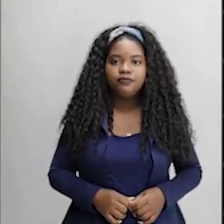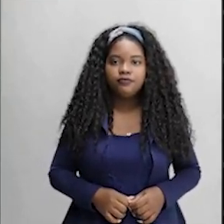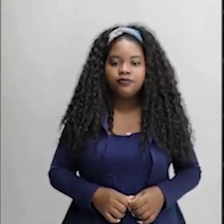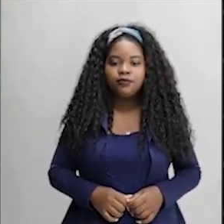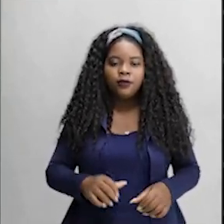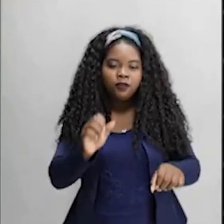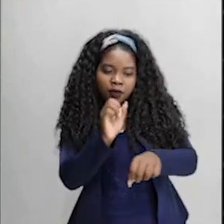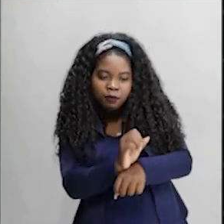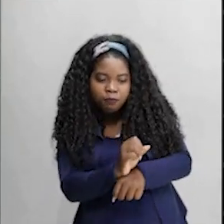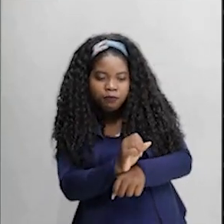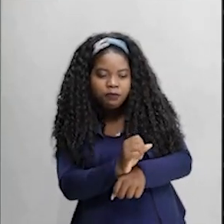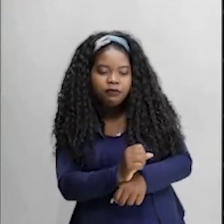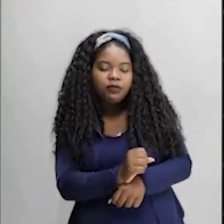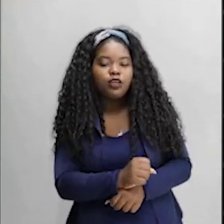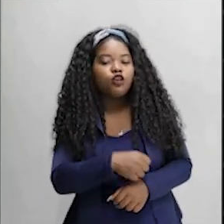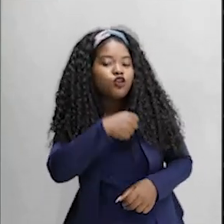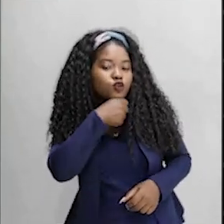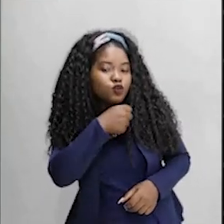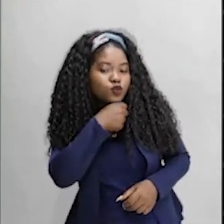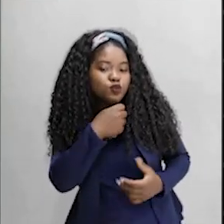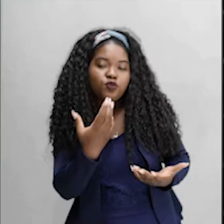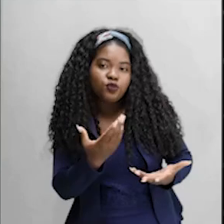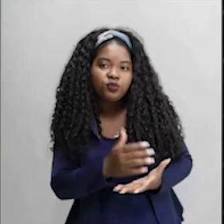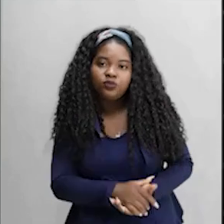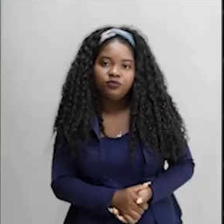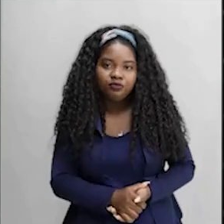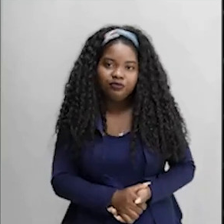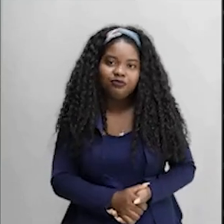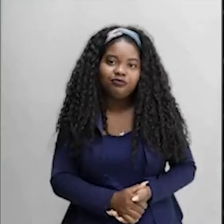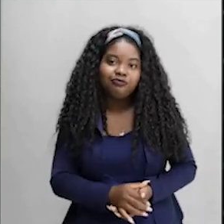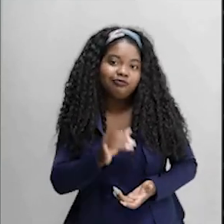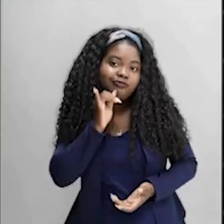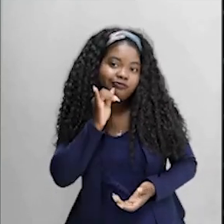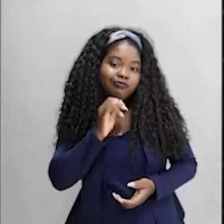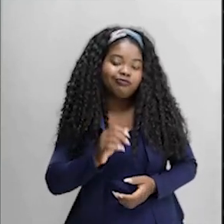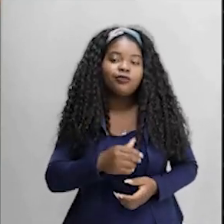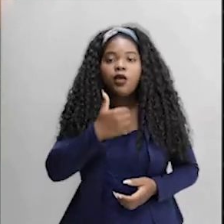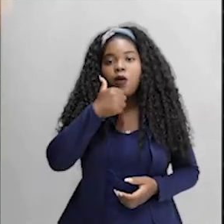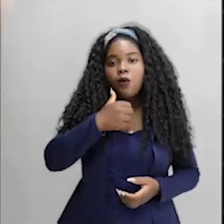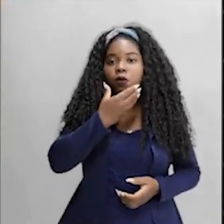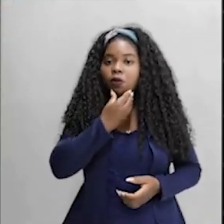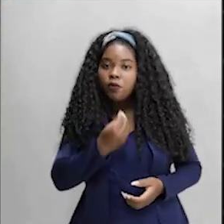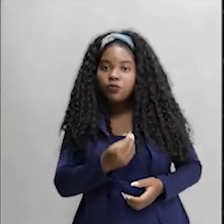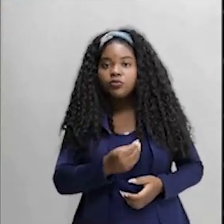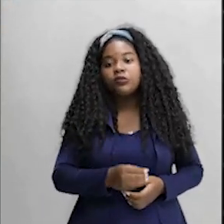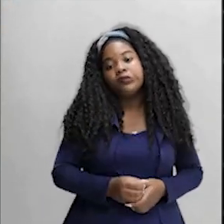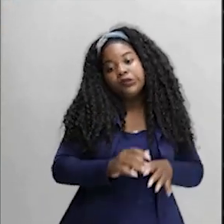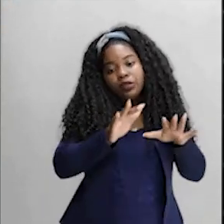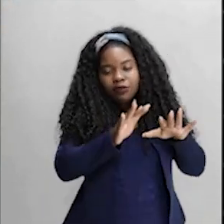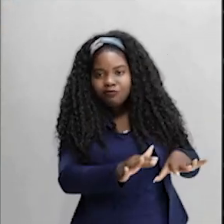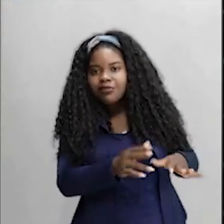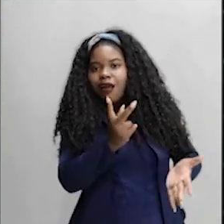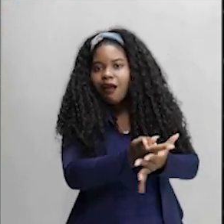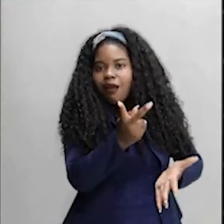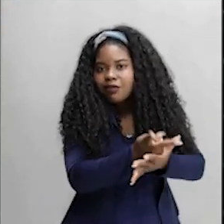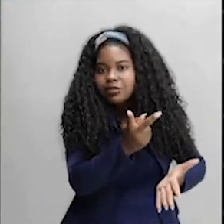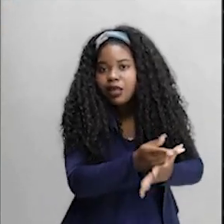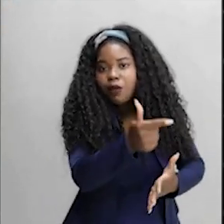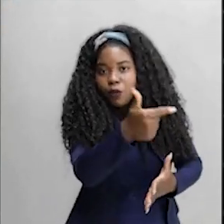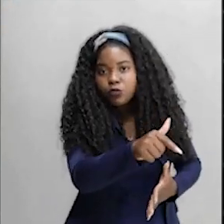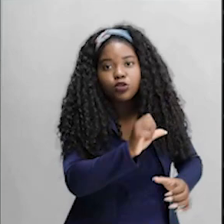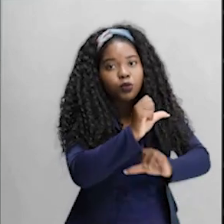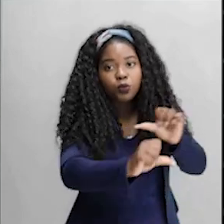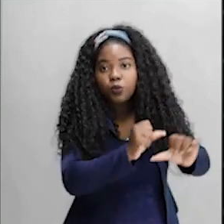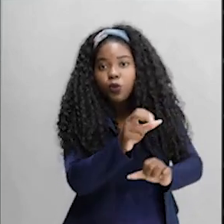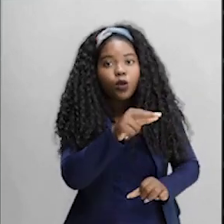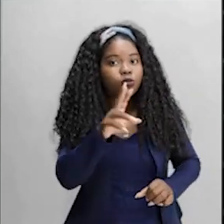parar o envelhecimento, certo? A questão do gênero também, ela é muito fixada. A questão da força física, ela